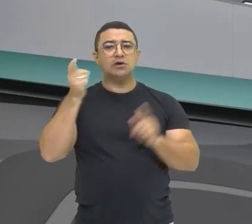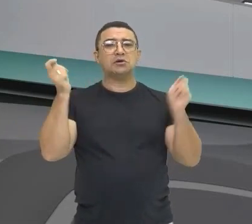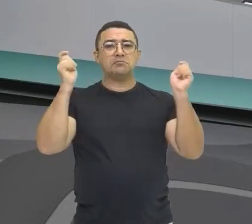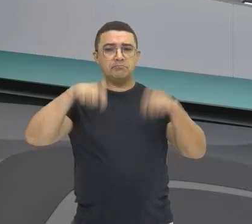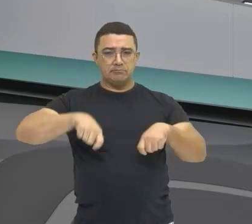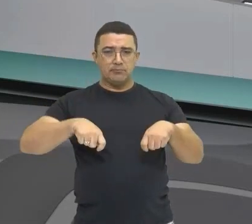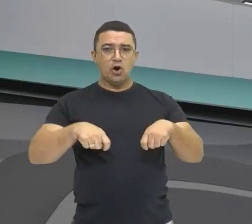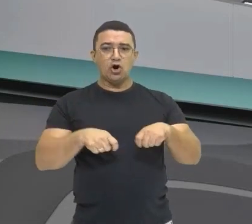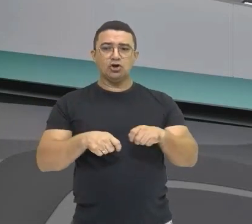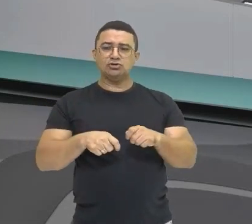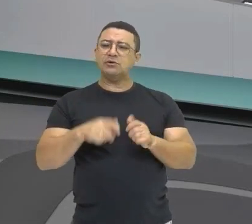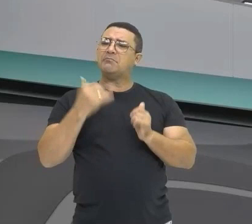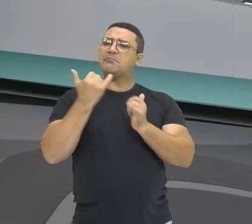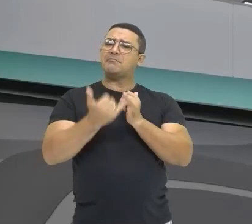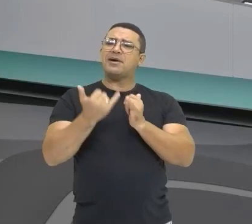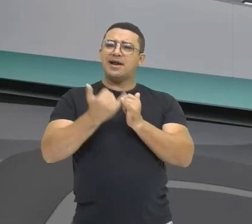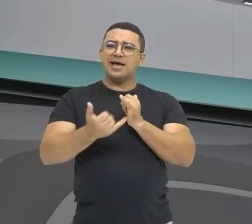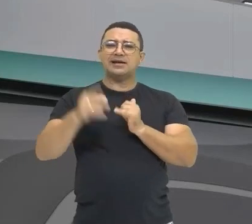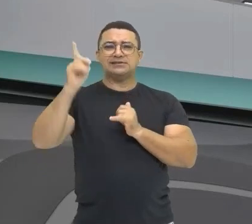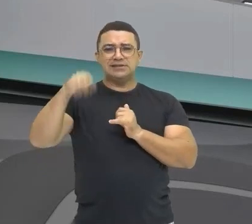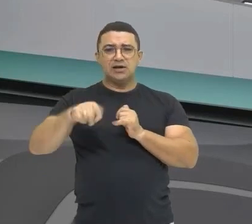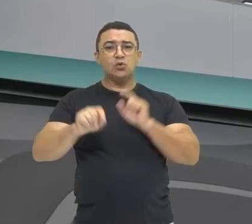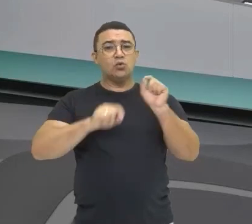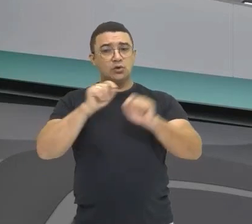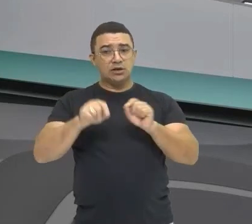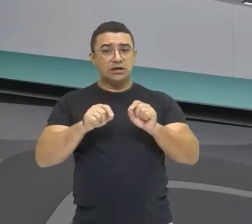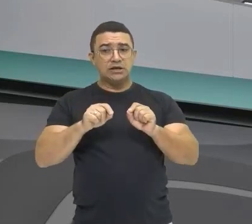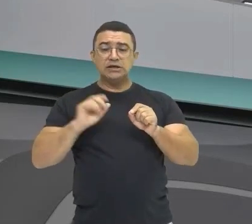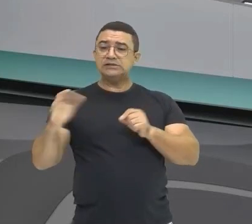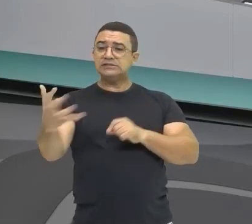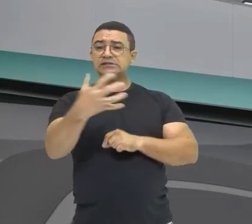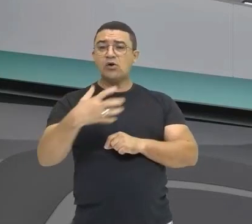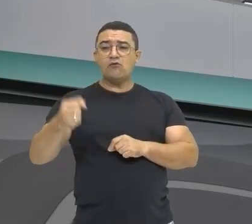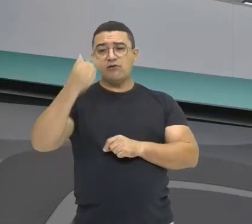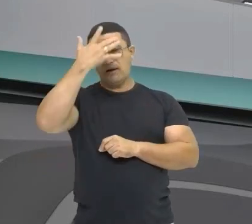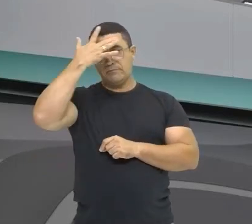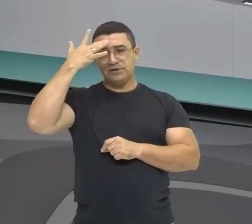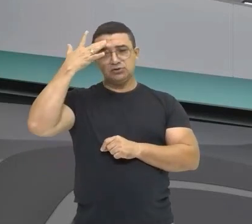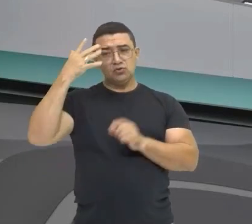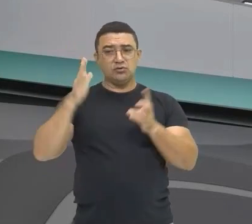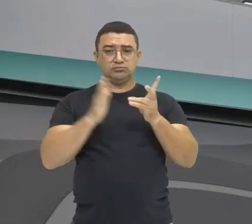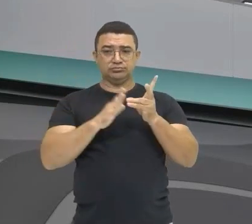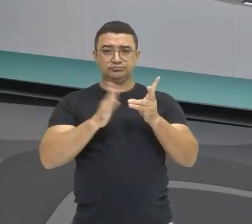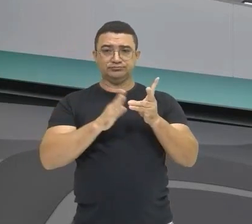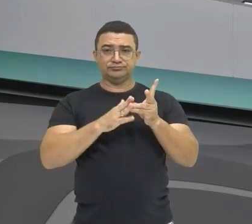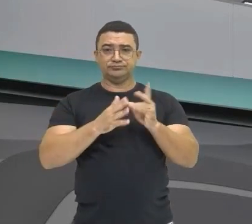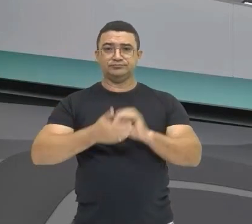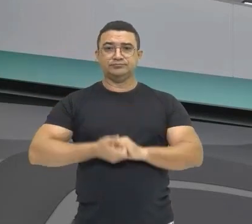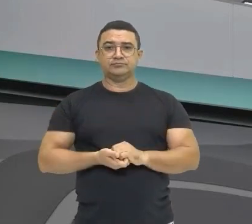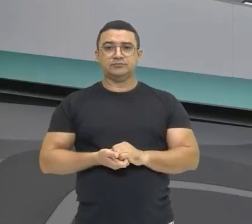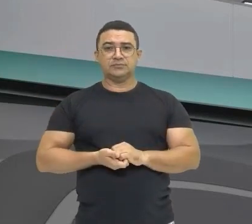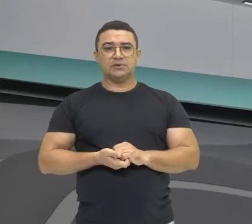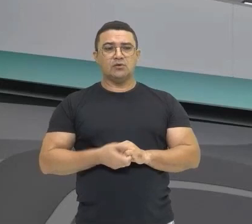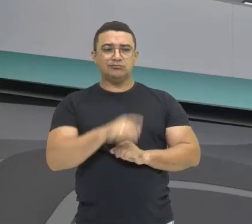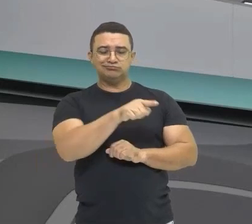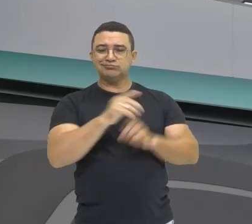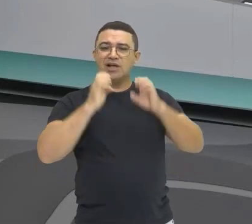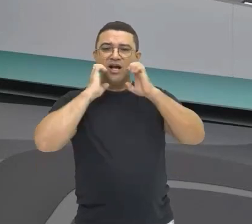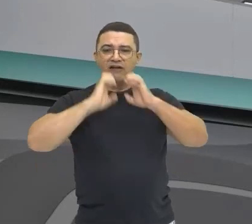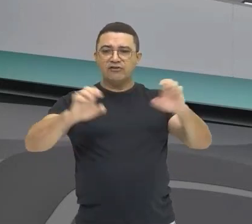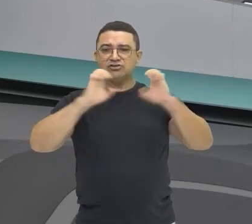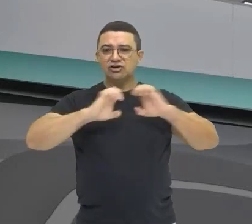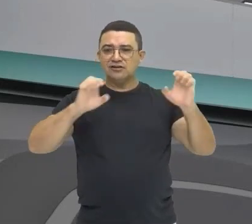fazer, me parece que será salvar essa gente, salvar. Ou seja, convertê-las, né,